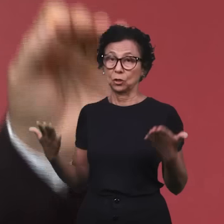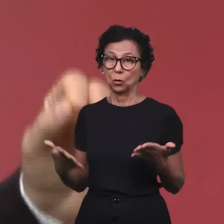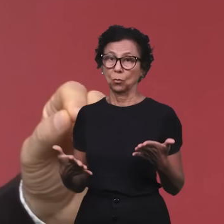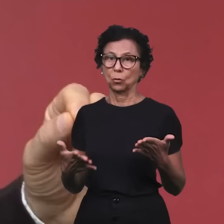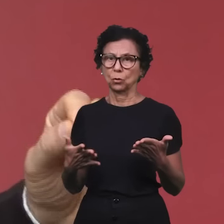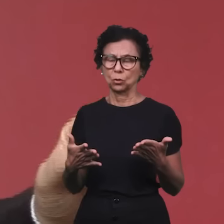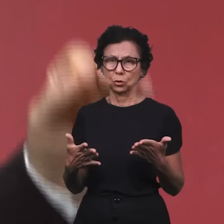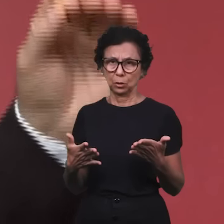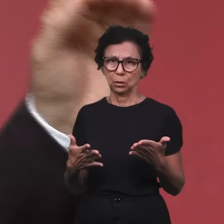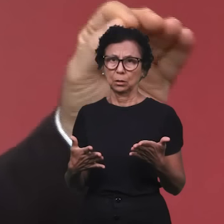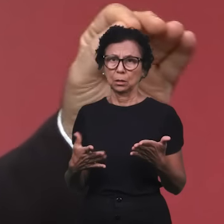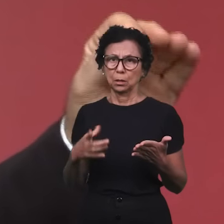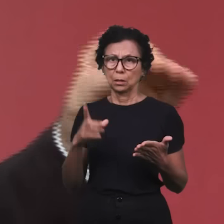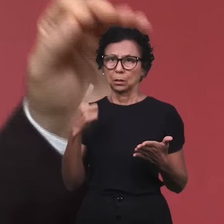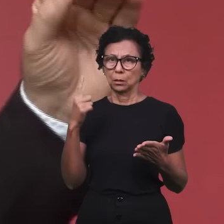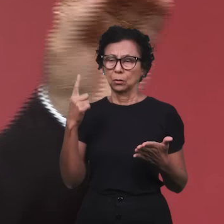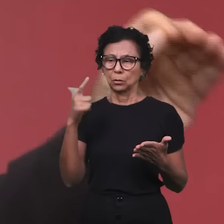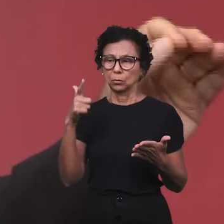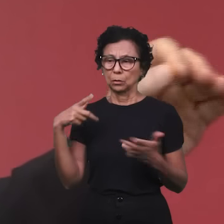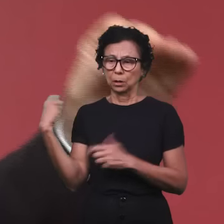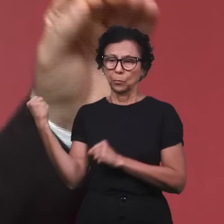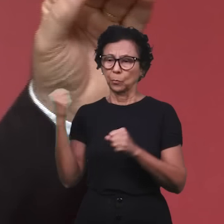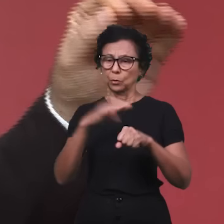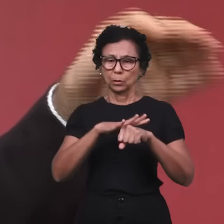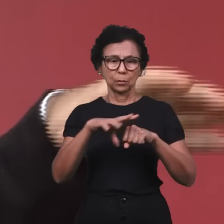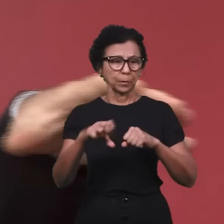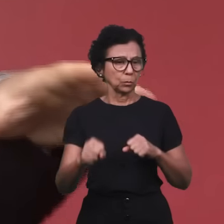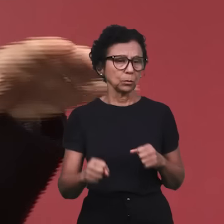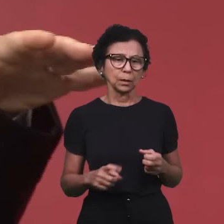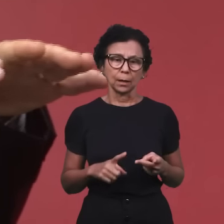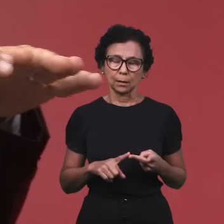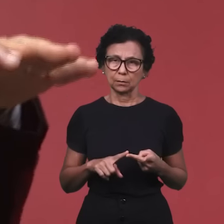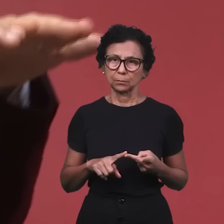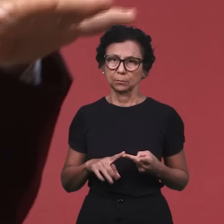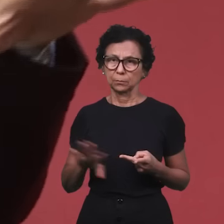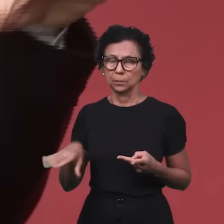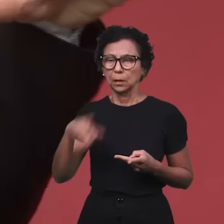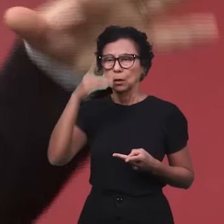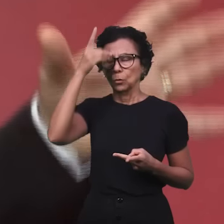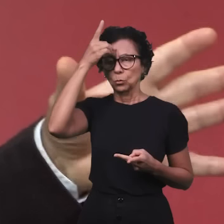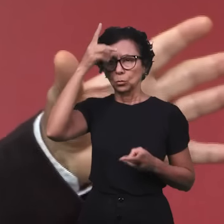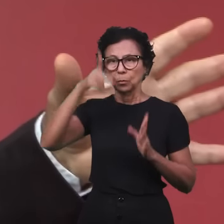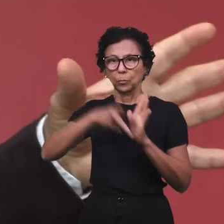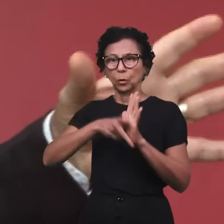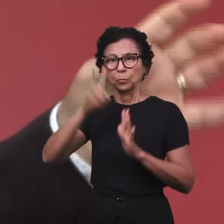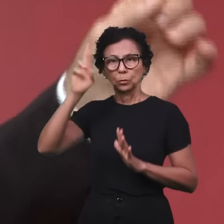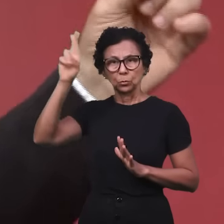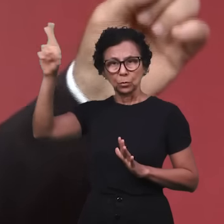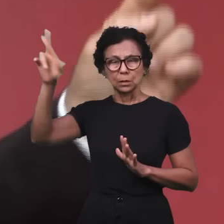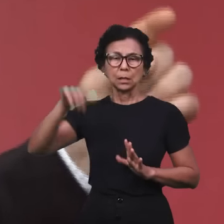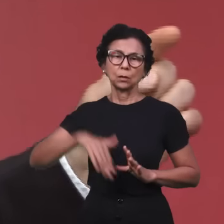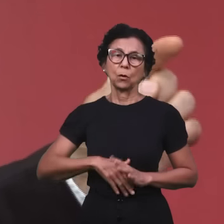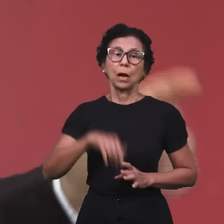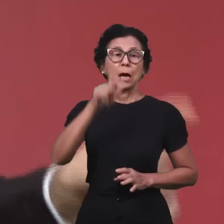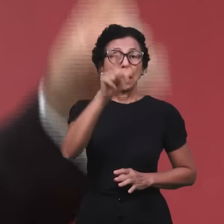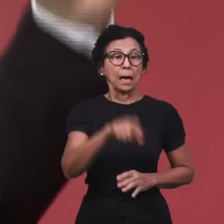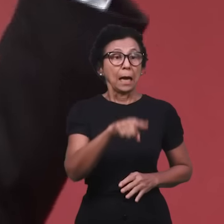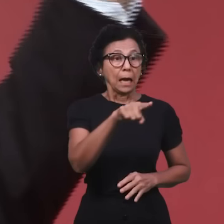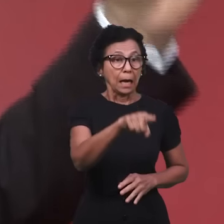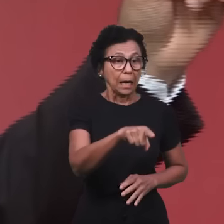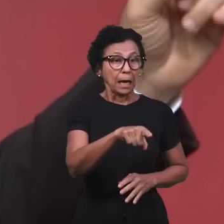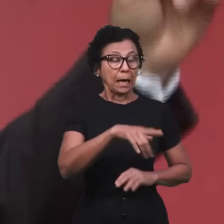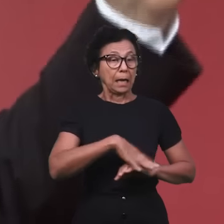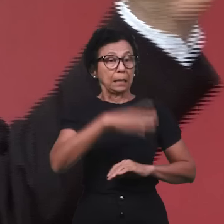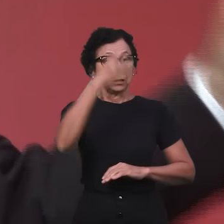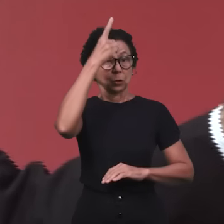dar o dom espiritual para a igreja, que a igreja tem o dom, como o dom da fé. O dom da fé é um dom que ele permeia a igreja. Você, fulano tem o dom da fé,